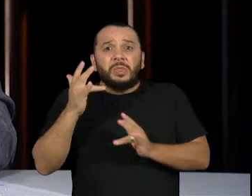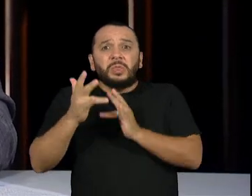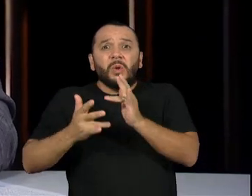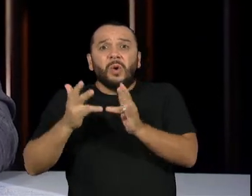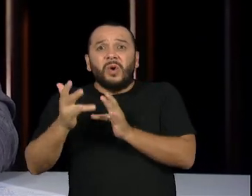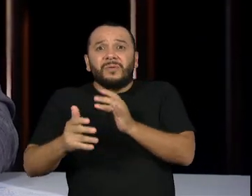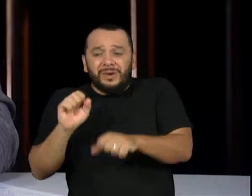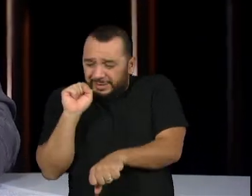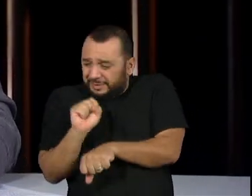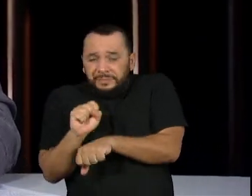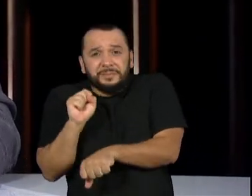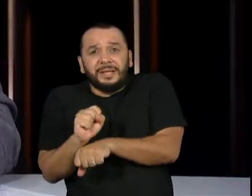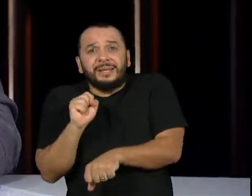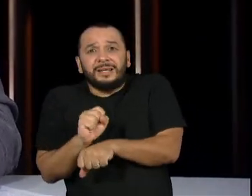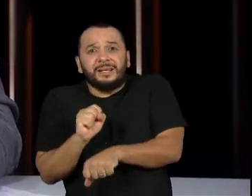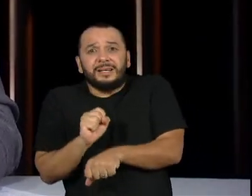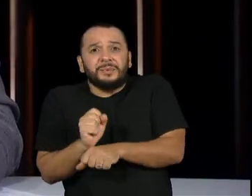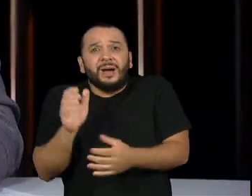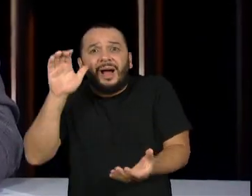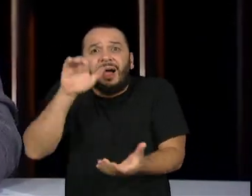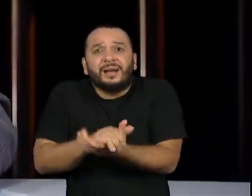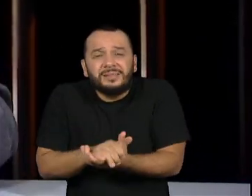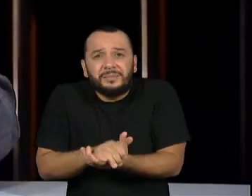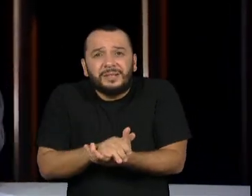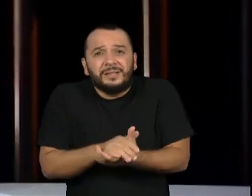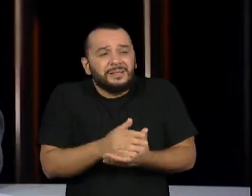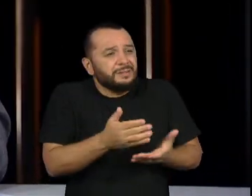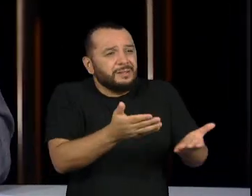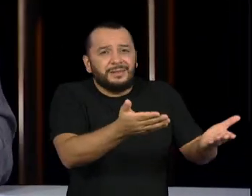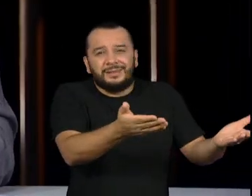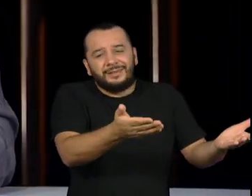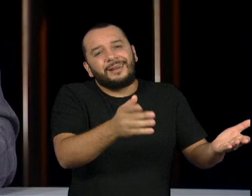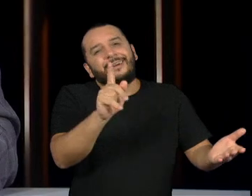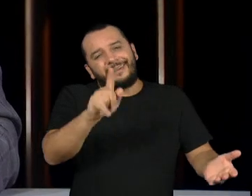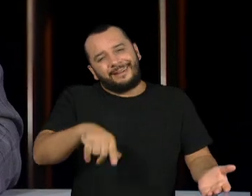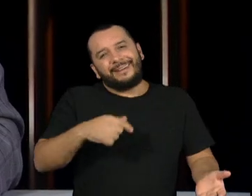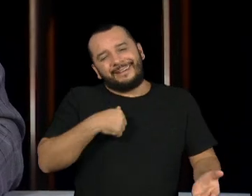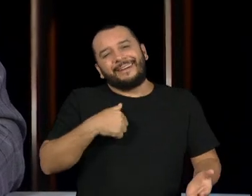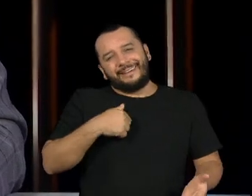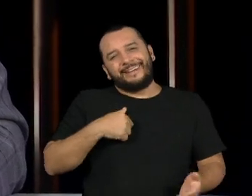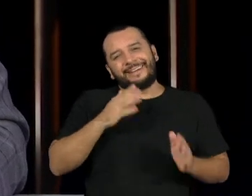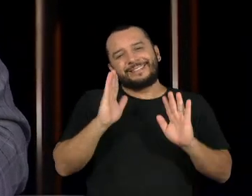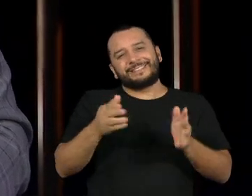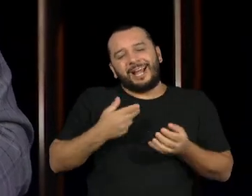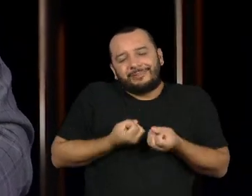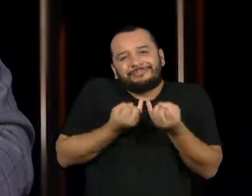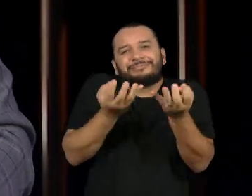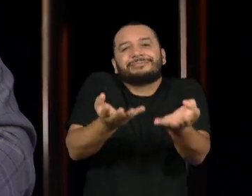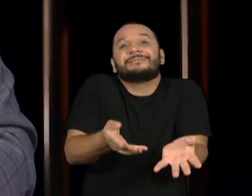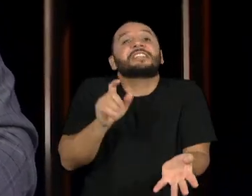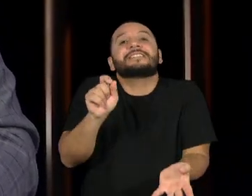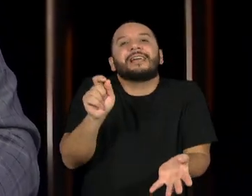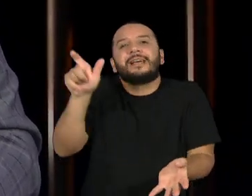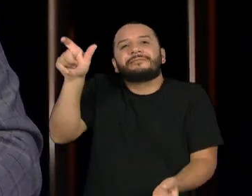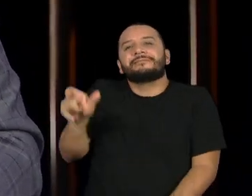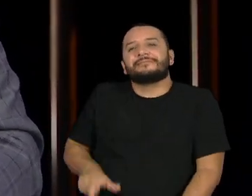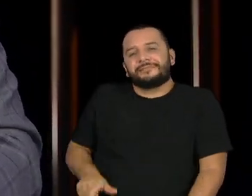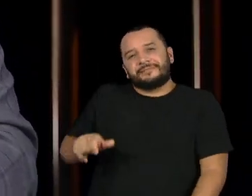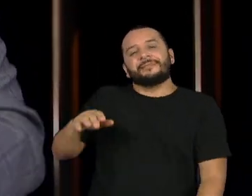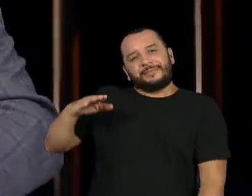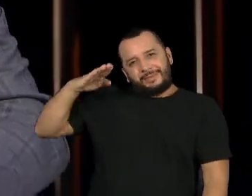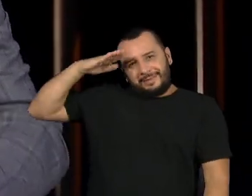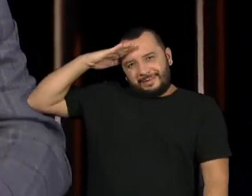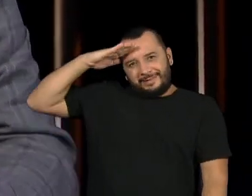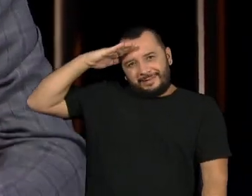fosses nosso, ó mar. É o lamento de um navegador das palavras português, o Fernando Pessoa. A